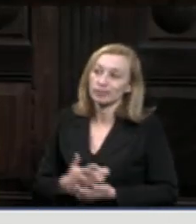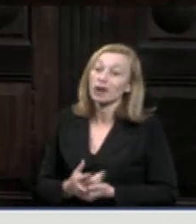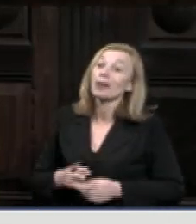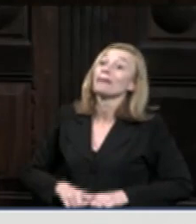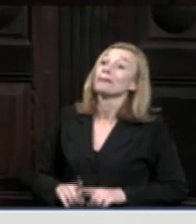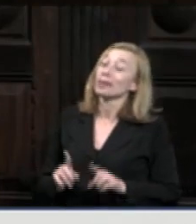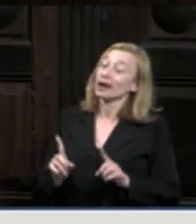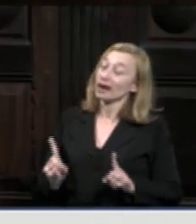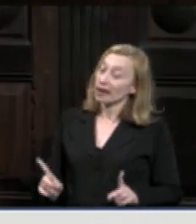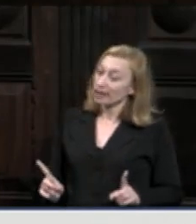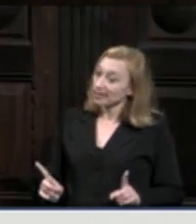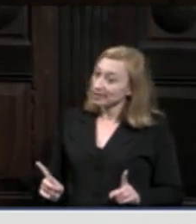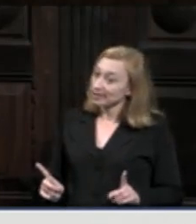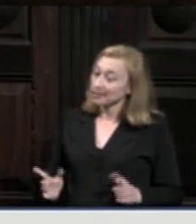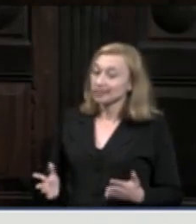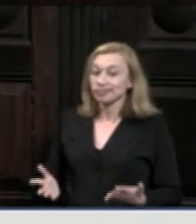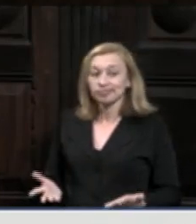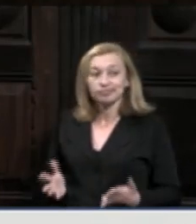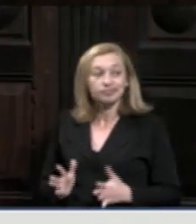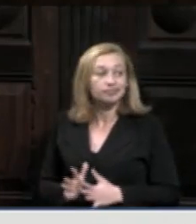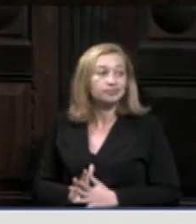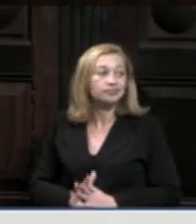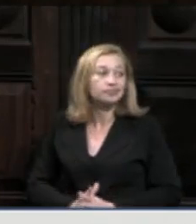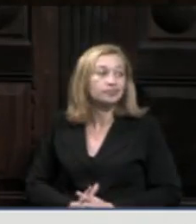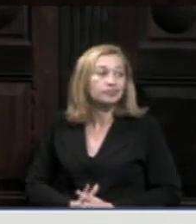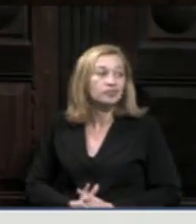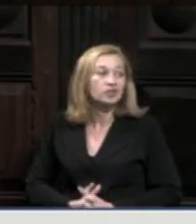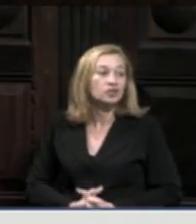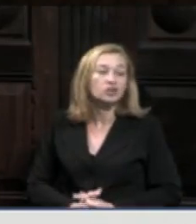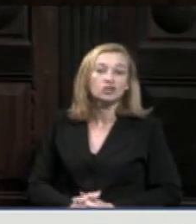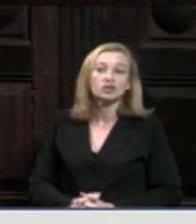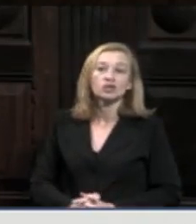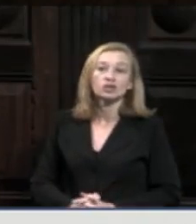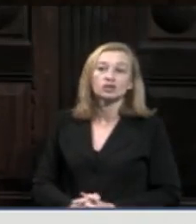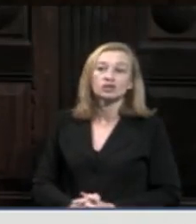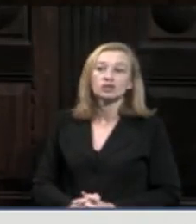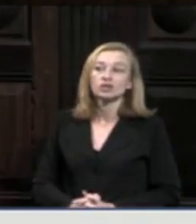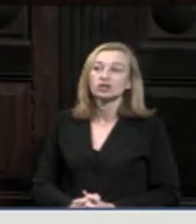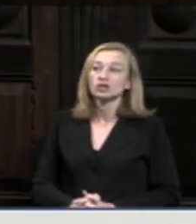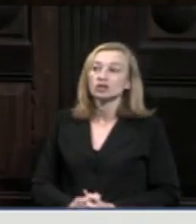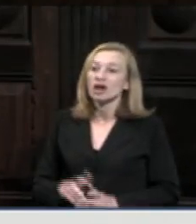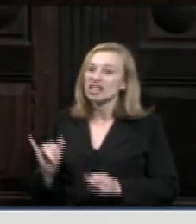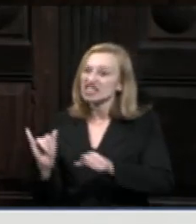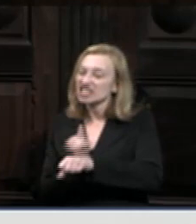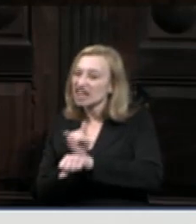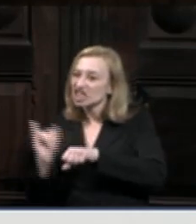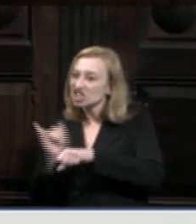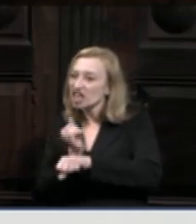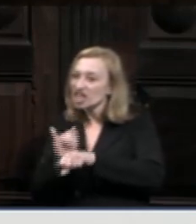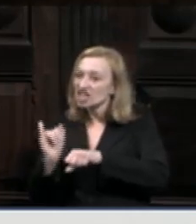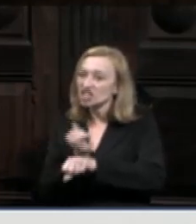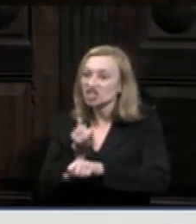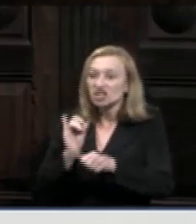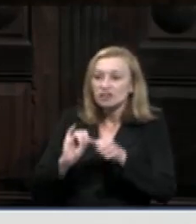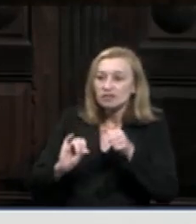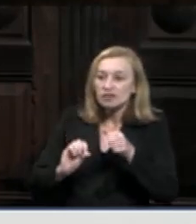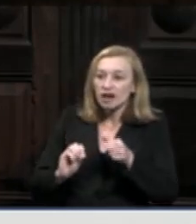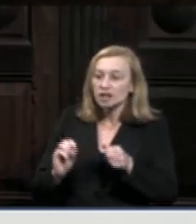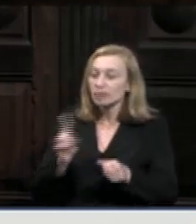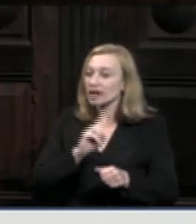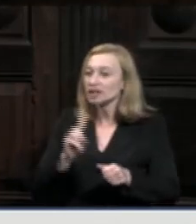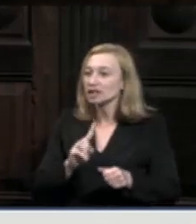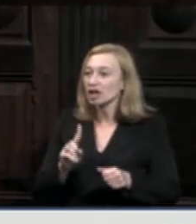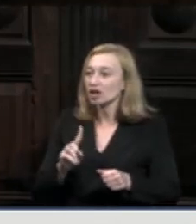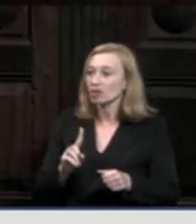Mas a ampulhação, os artifícios de forma ardilosos, construídos